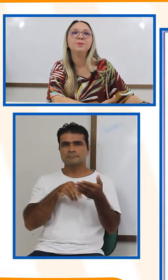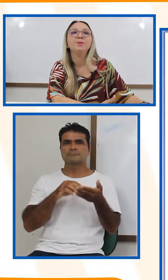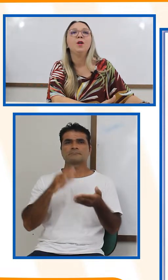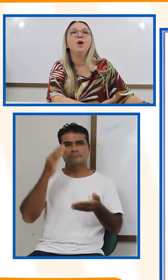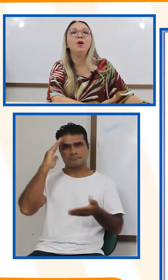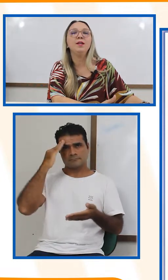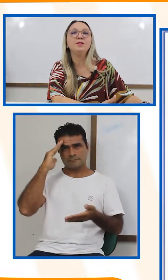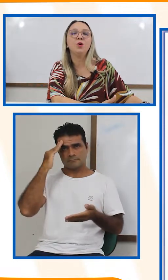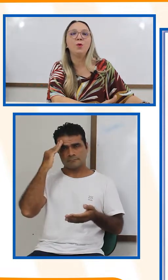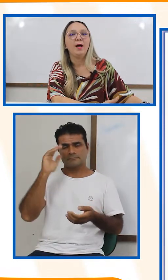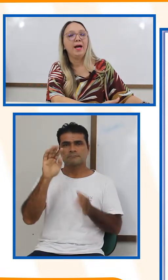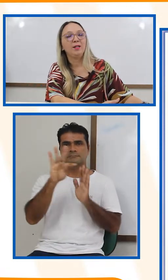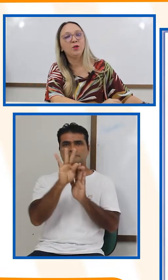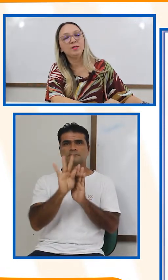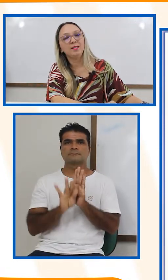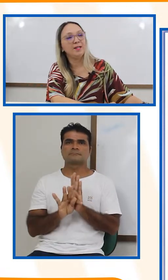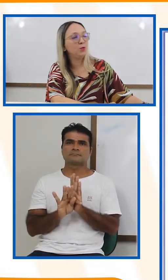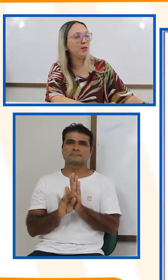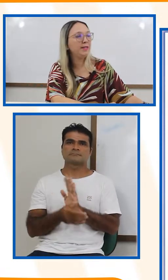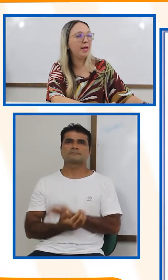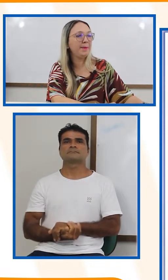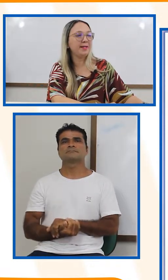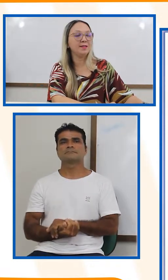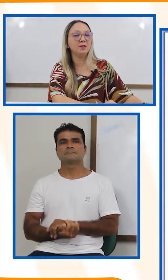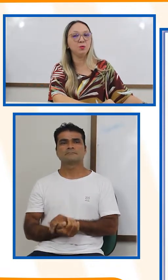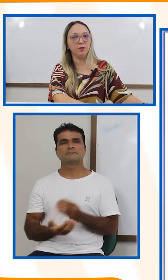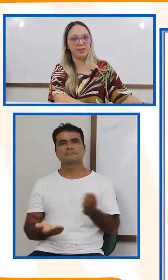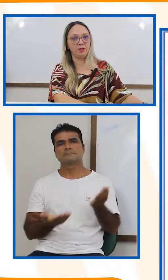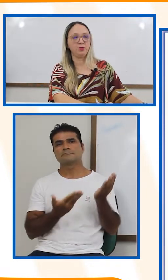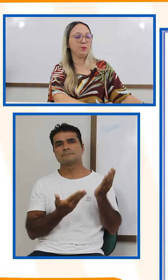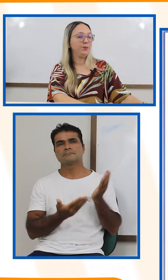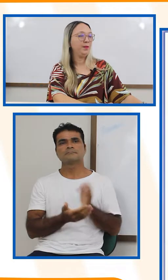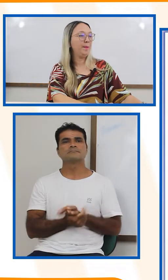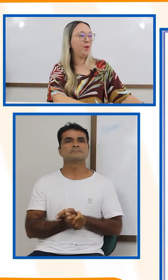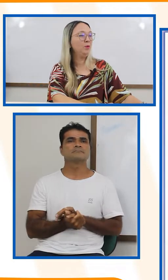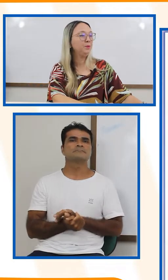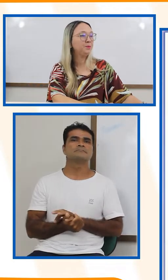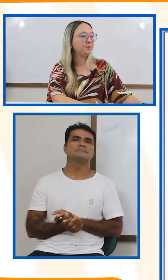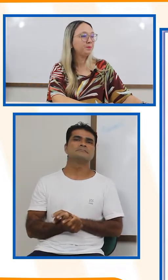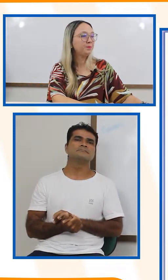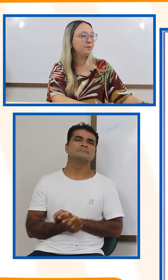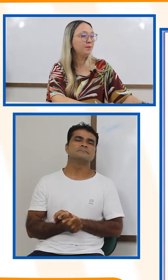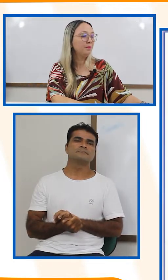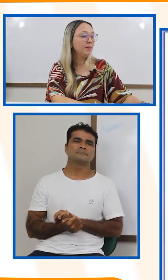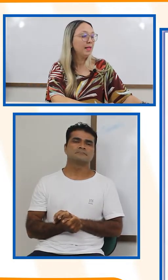Vamos? Olhem só, a nossa leitura e interpretação do texto, tá bom?